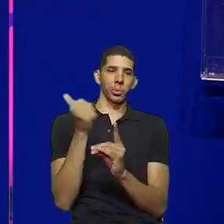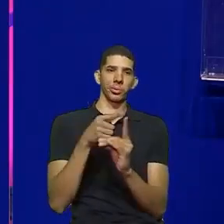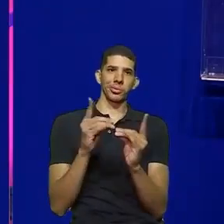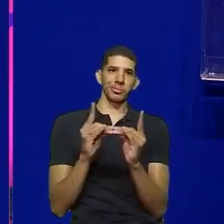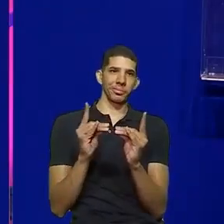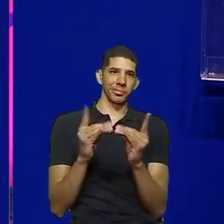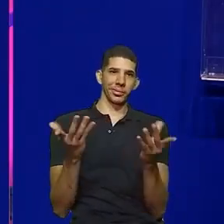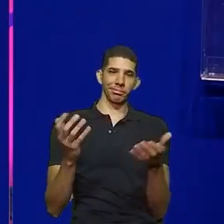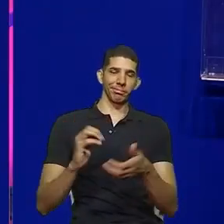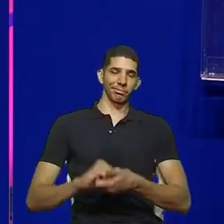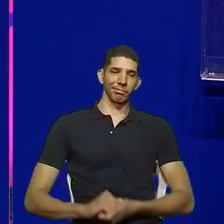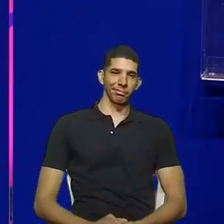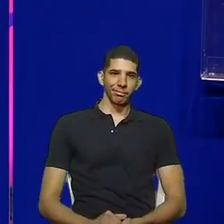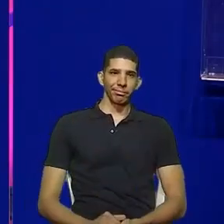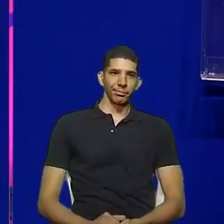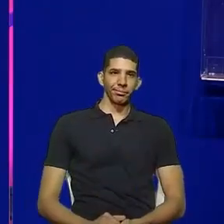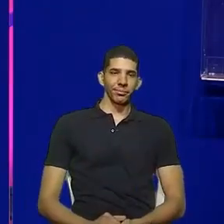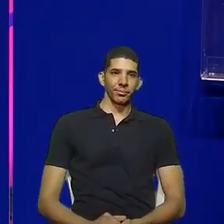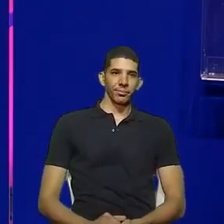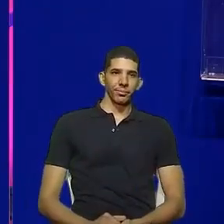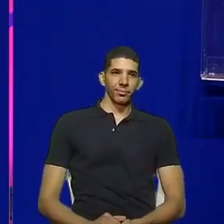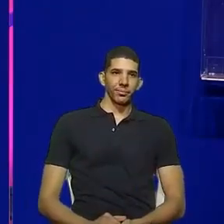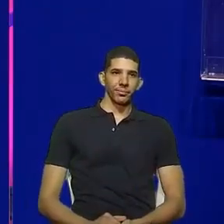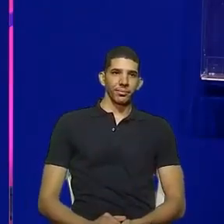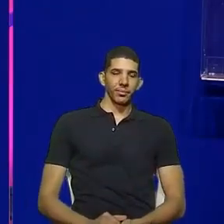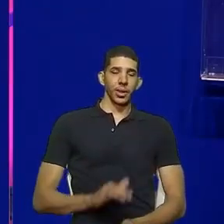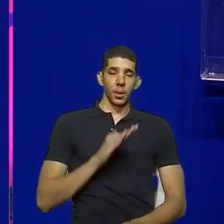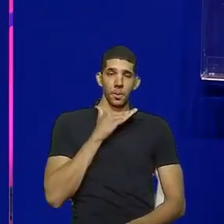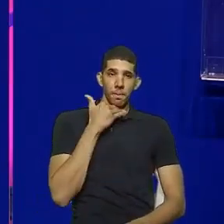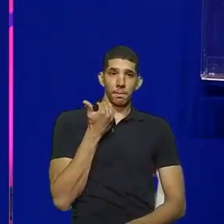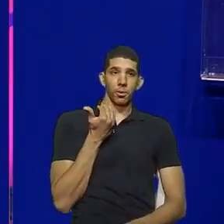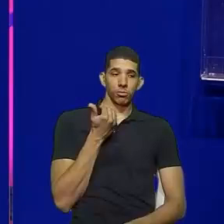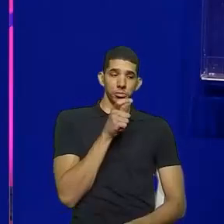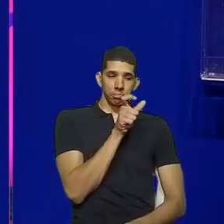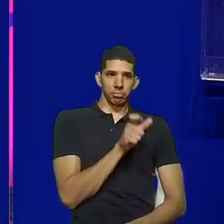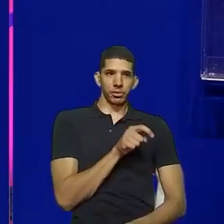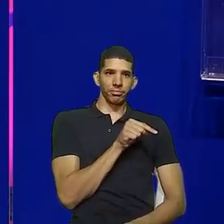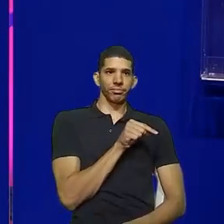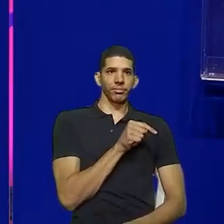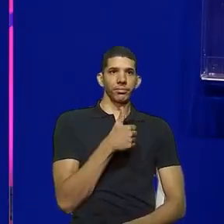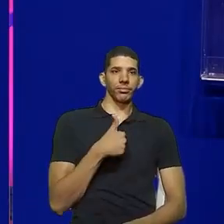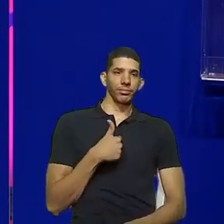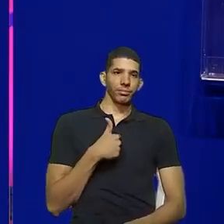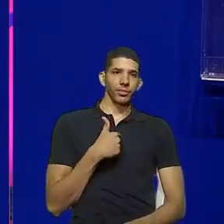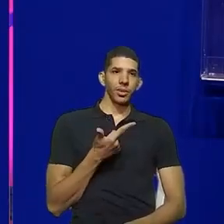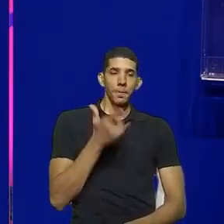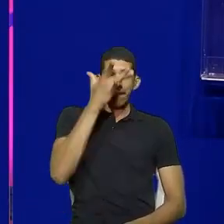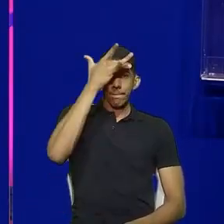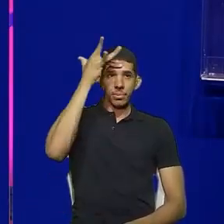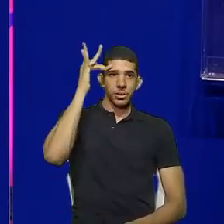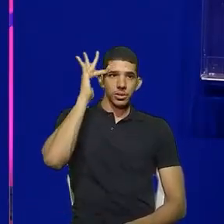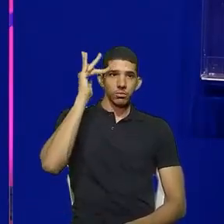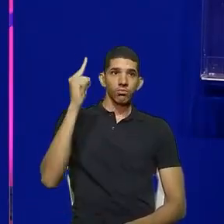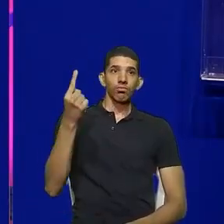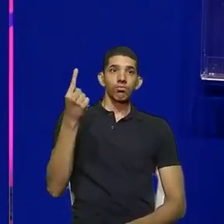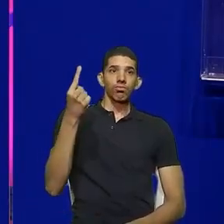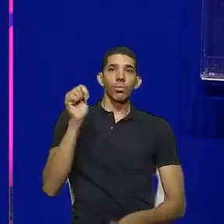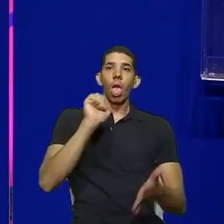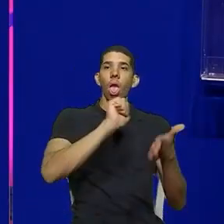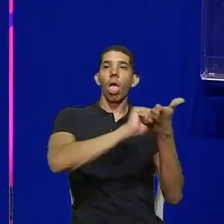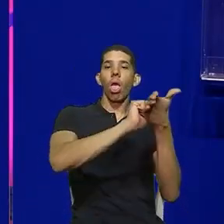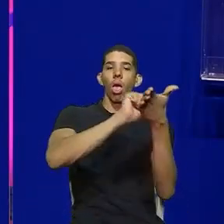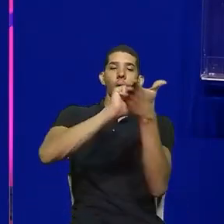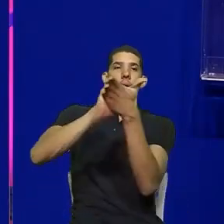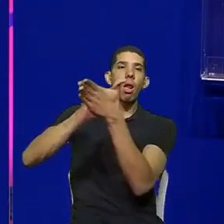Porque quando morria uma pessoa, tinha um que saía de casa em casa avisando. Aí todo mundo